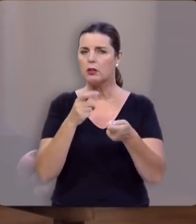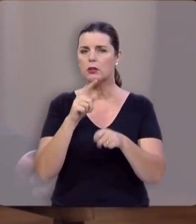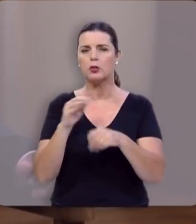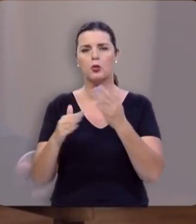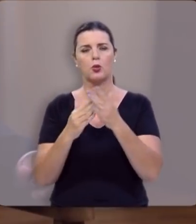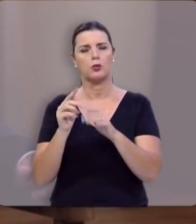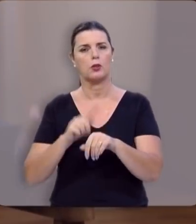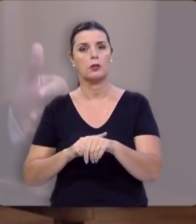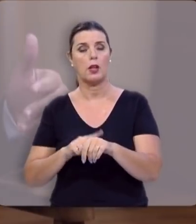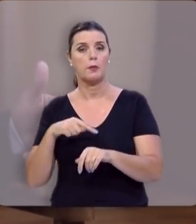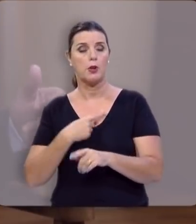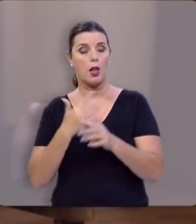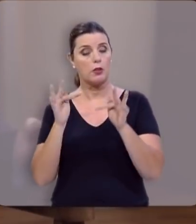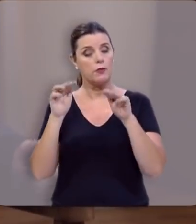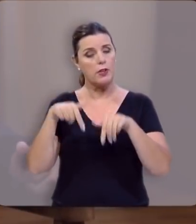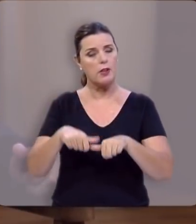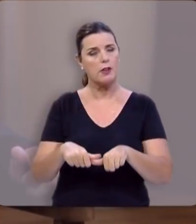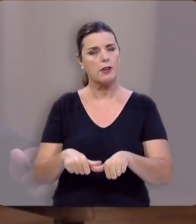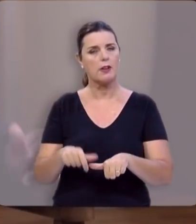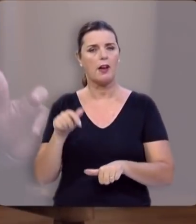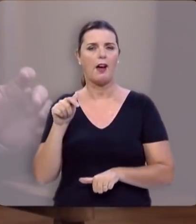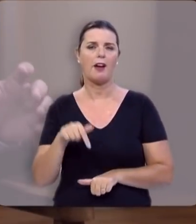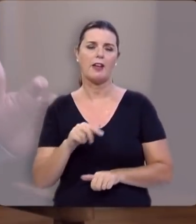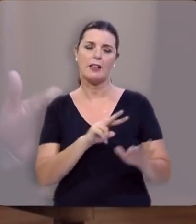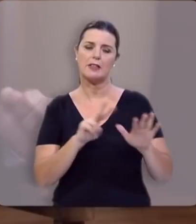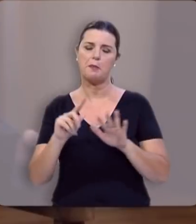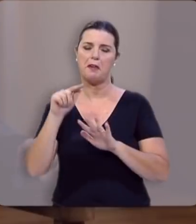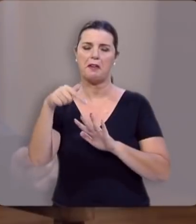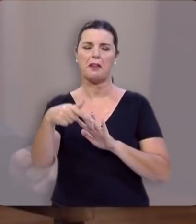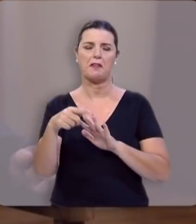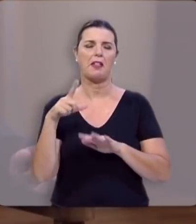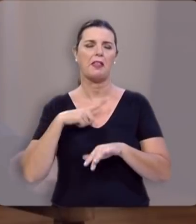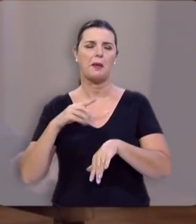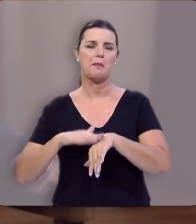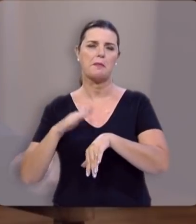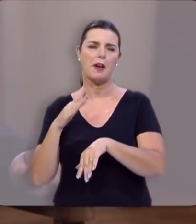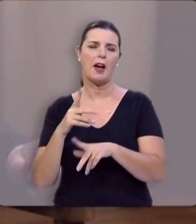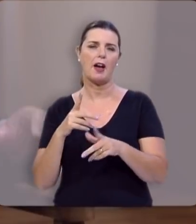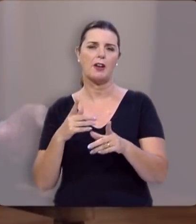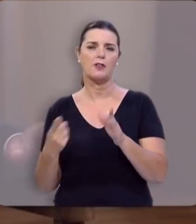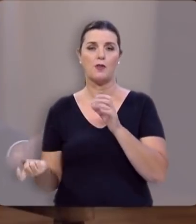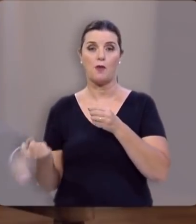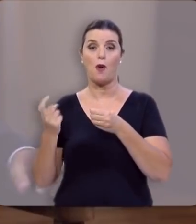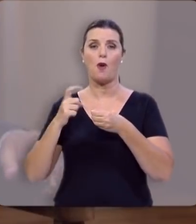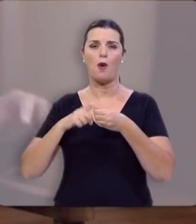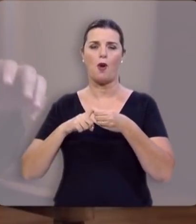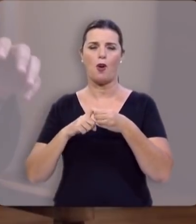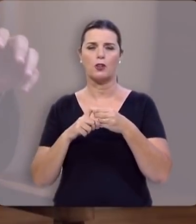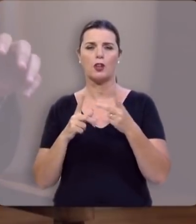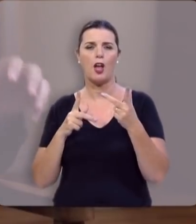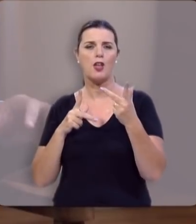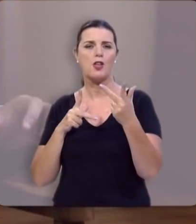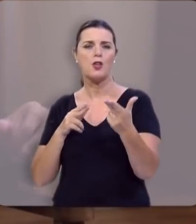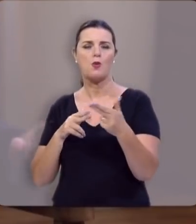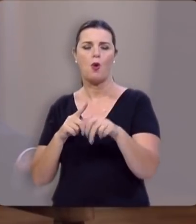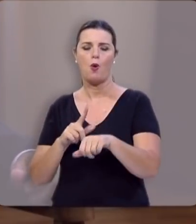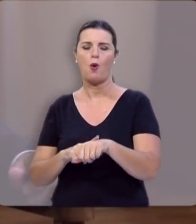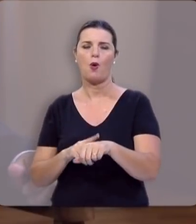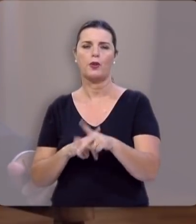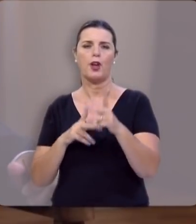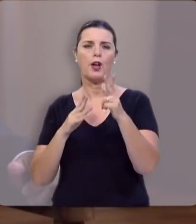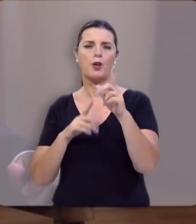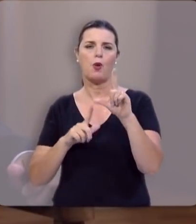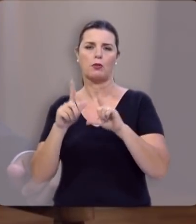em todo o tempo. A gente vai ficando por aqui, mas semana que vem tem mais. A gente volta neste mesmo